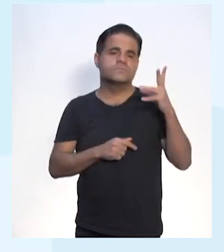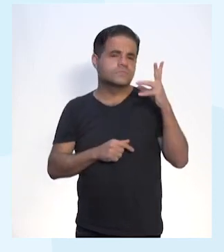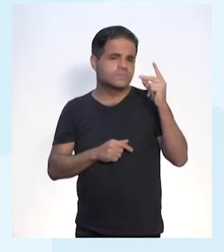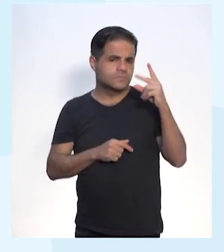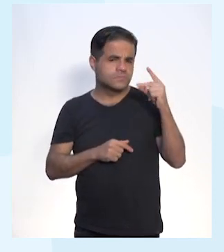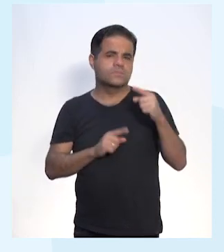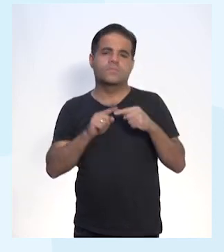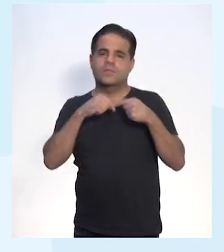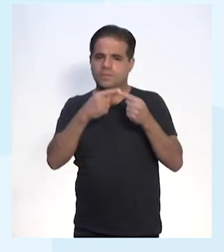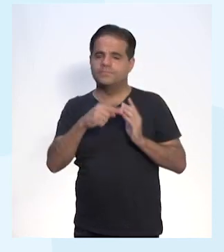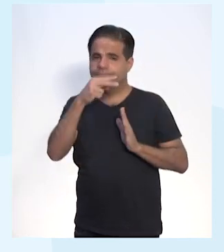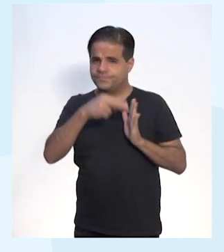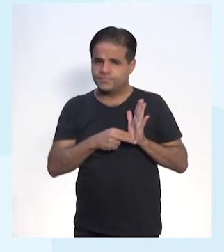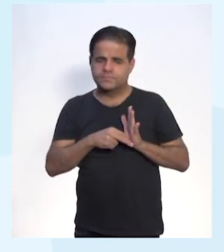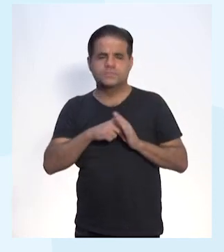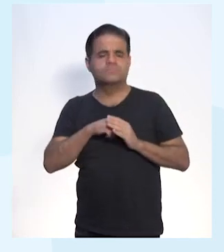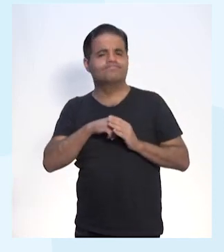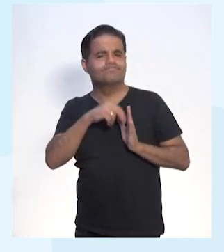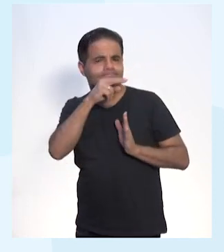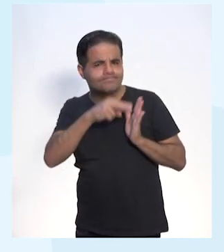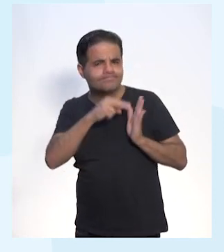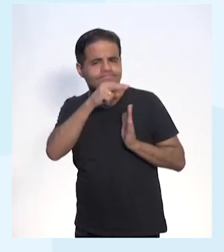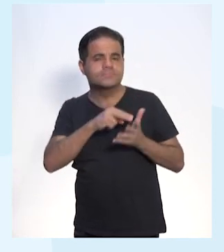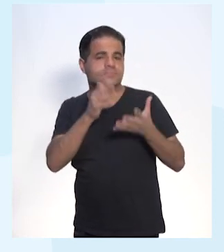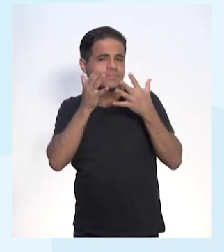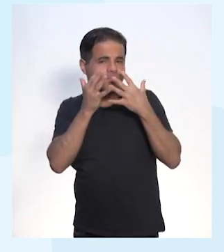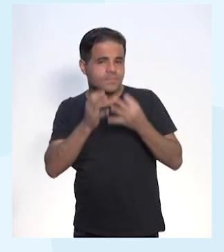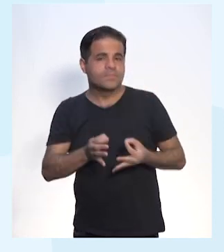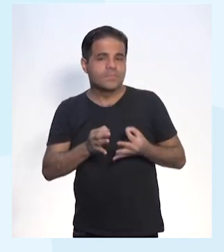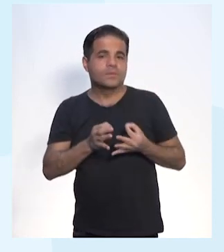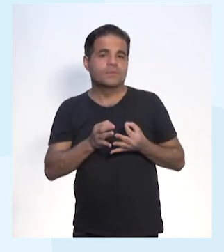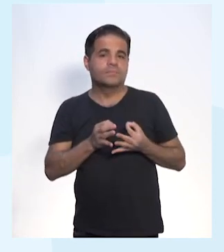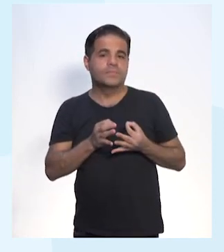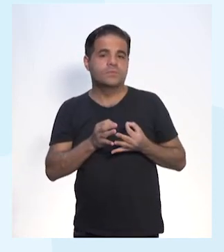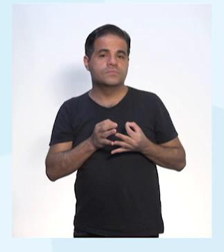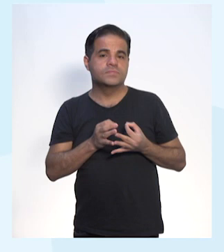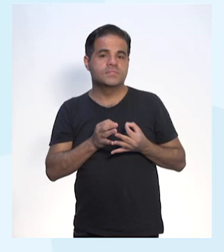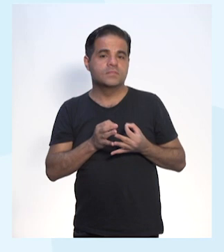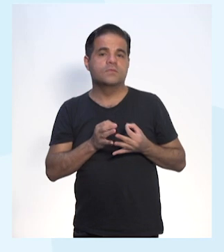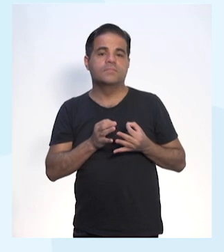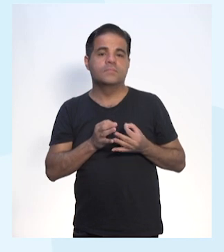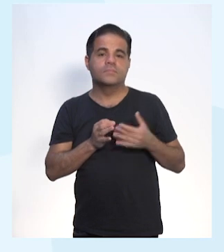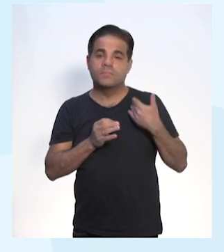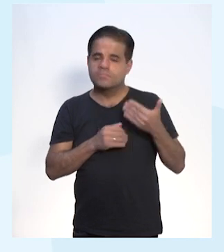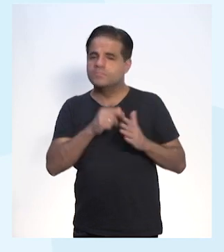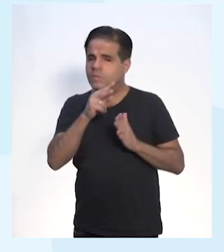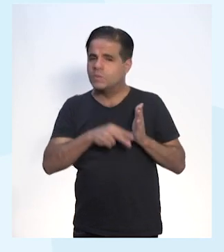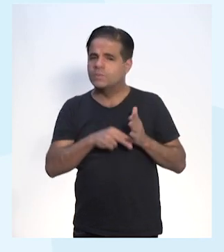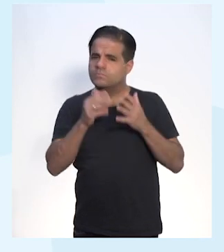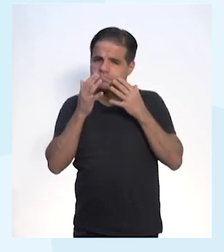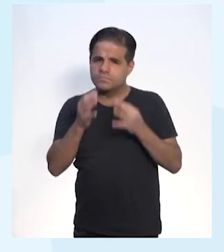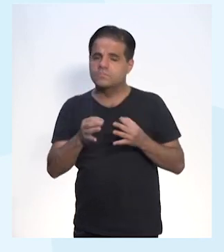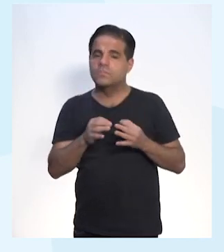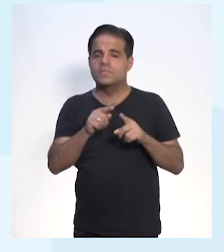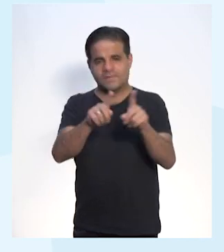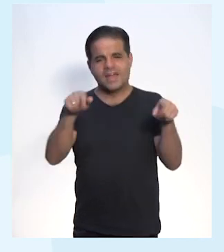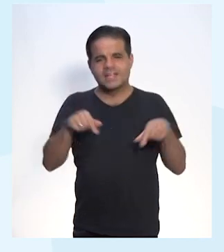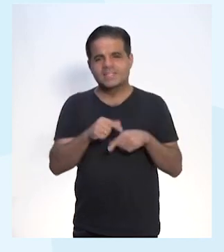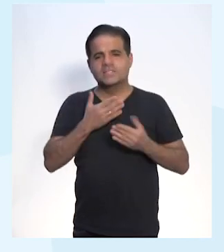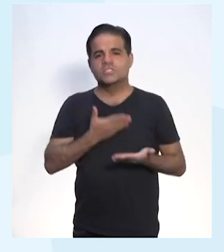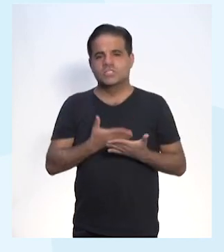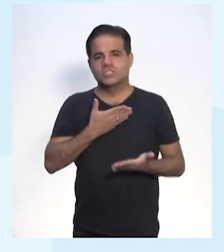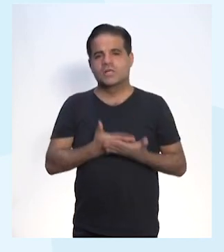carinho, mesmo o girassol sendo um pouquinho orgulhoso, né? Então, o teor de humor, às vezes, era até a questão